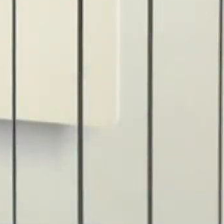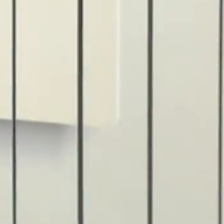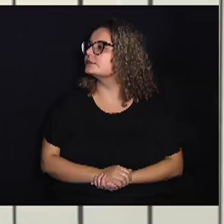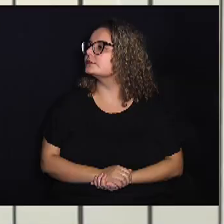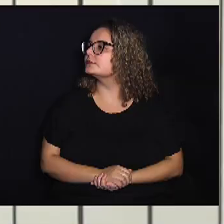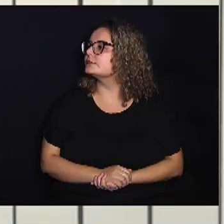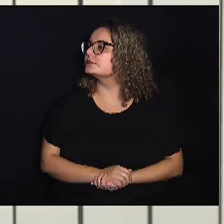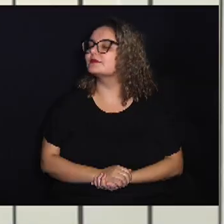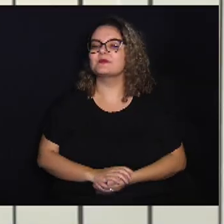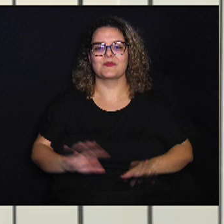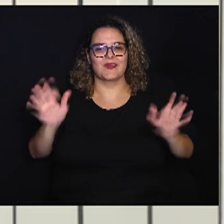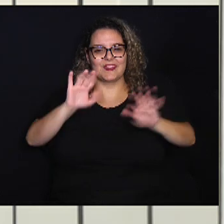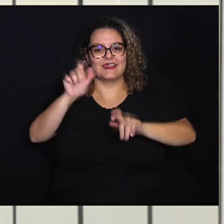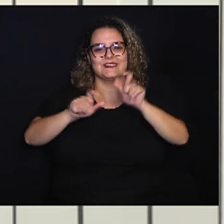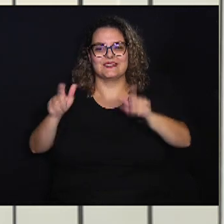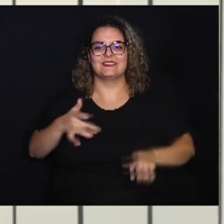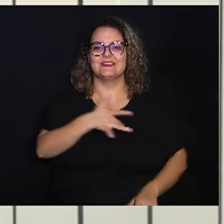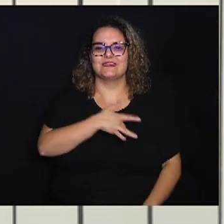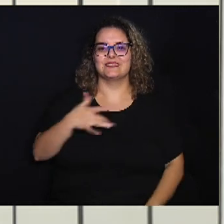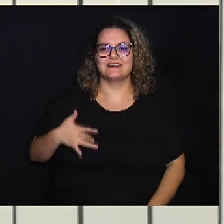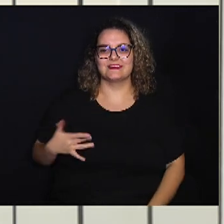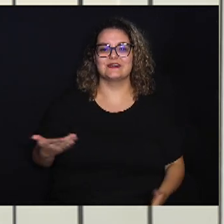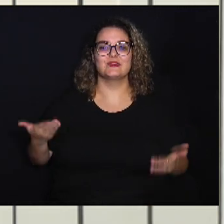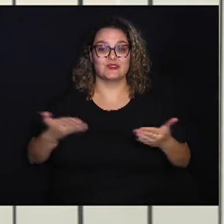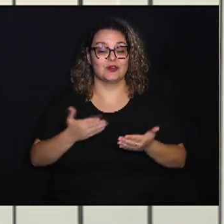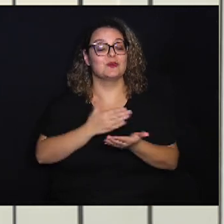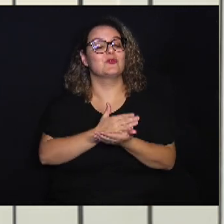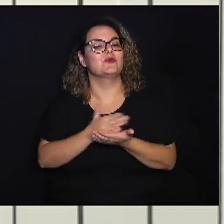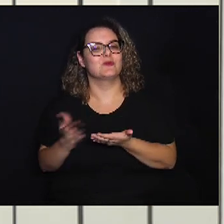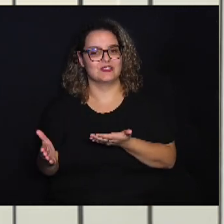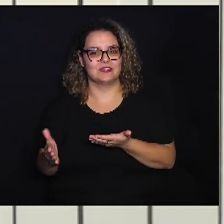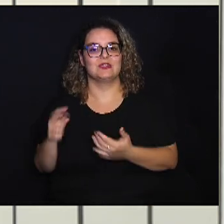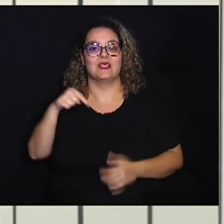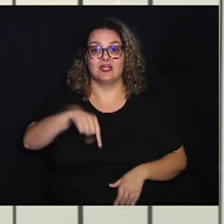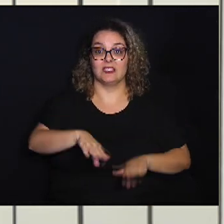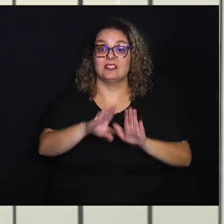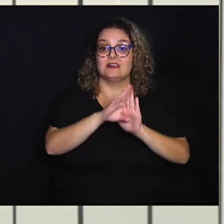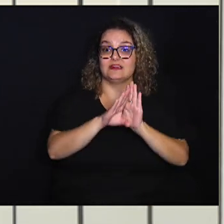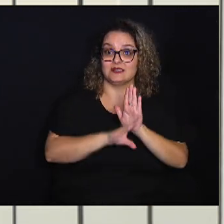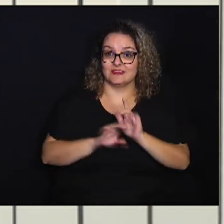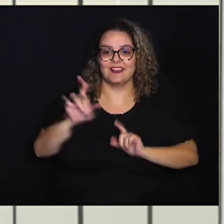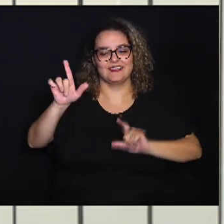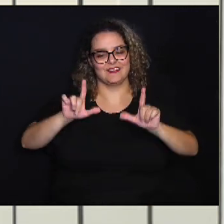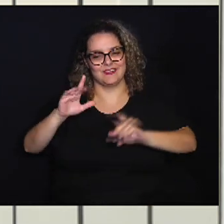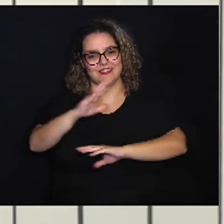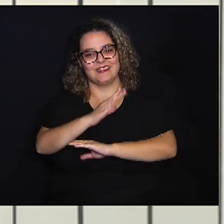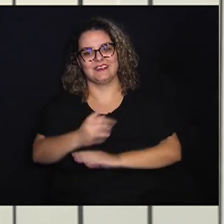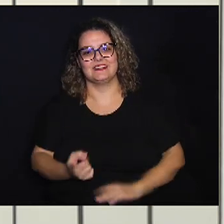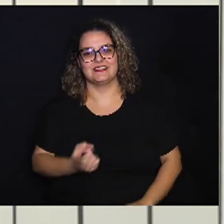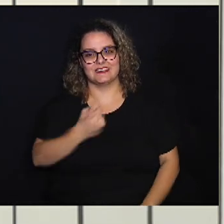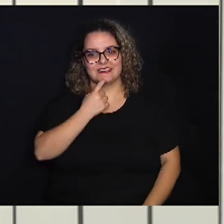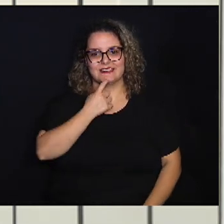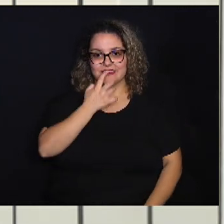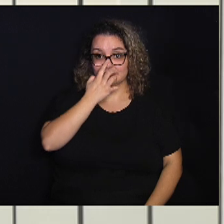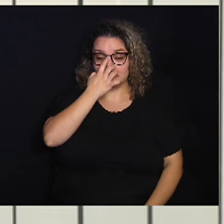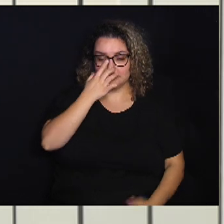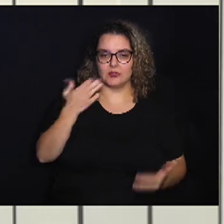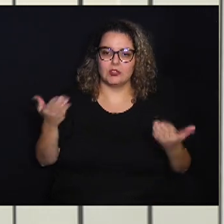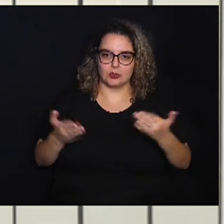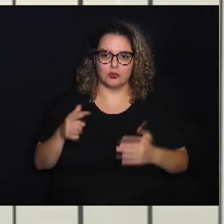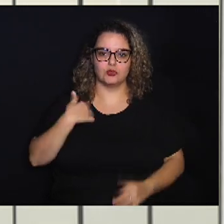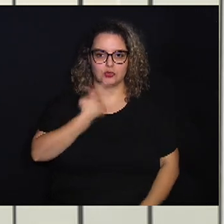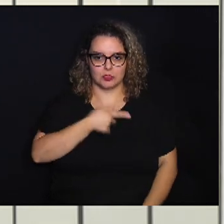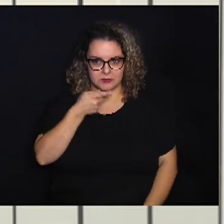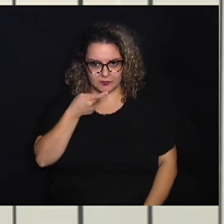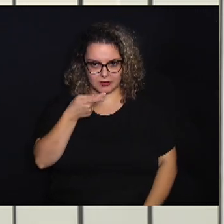Olá pessoal, mais um Saúde Agora começando aqui na programação da TV Câmara Campinas. E hoje nós vamos